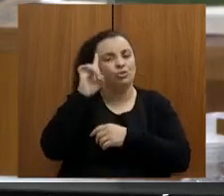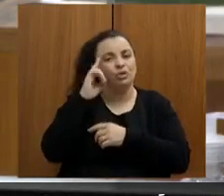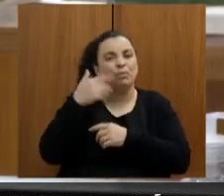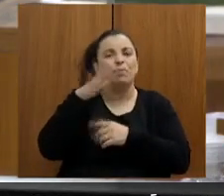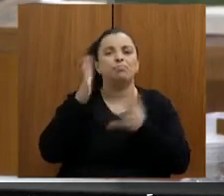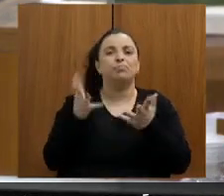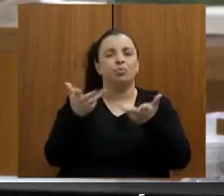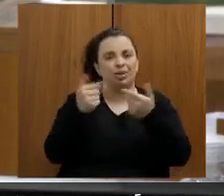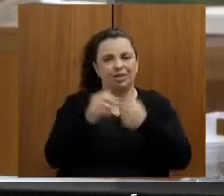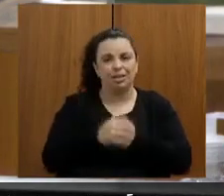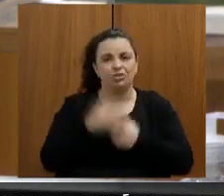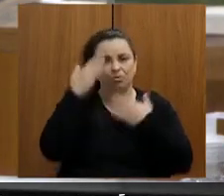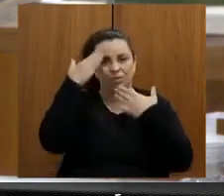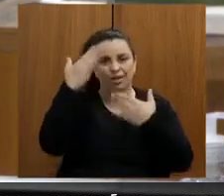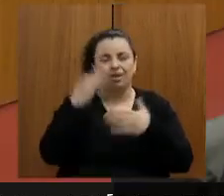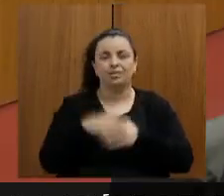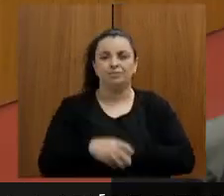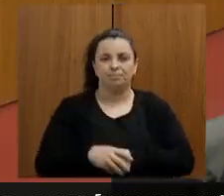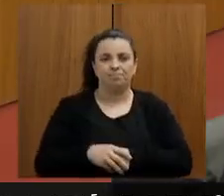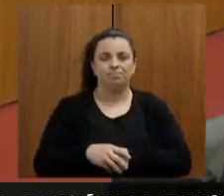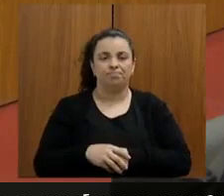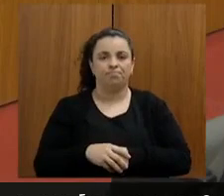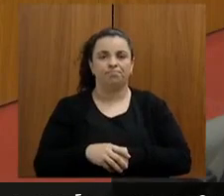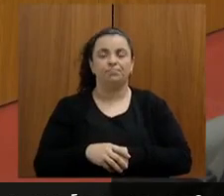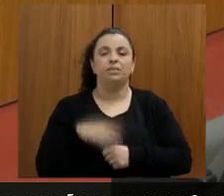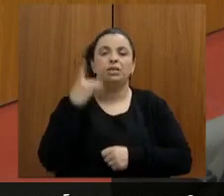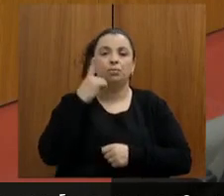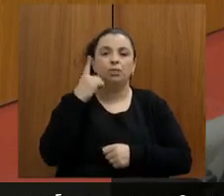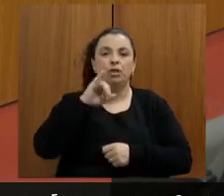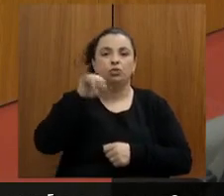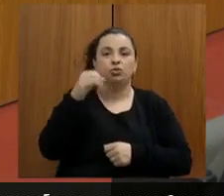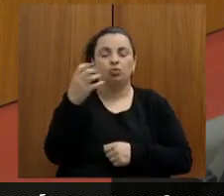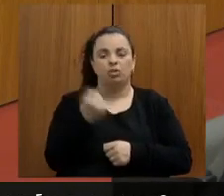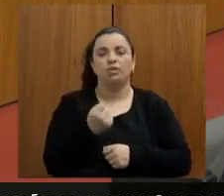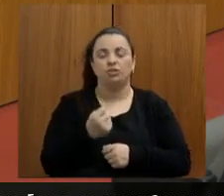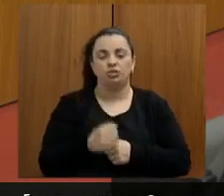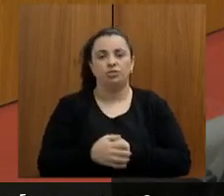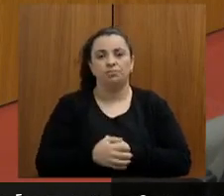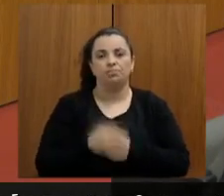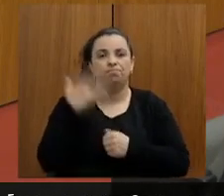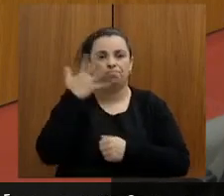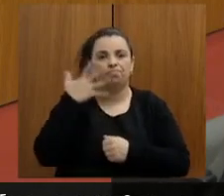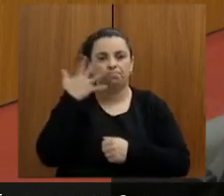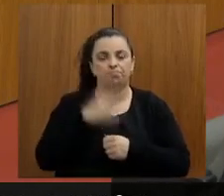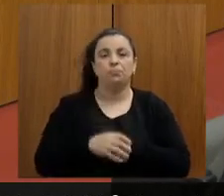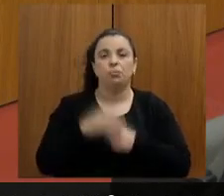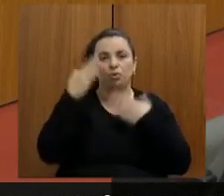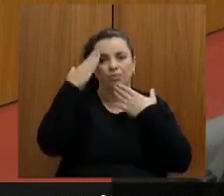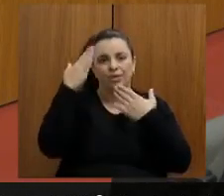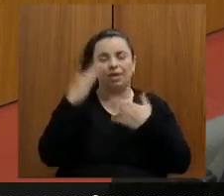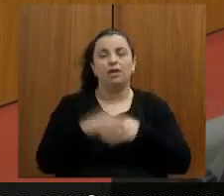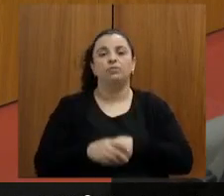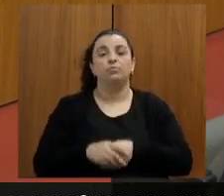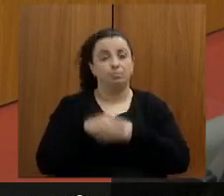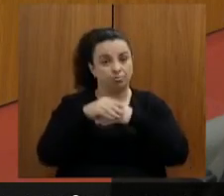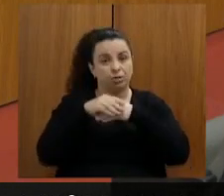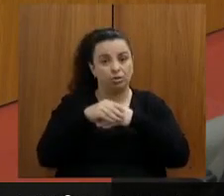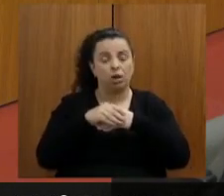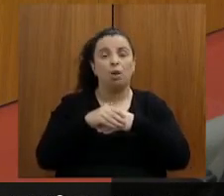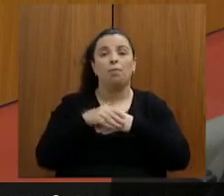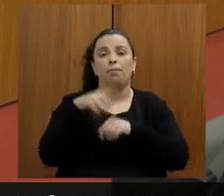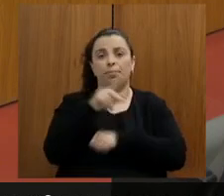obrigada viu Presidente pelo oportunidade agradeceu o deputado João Leite vossa excelência' balão Muito obrigado saudar o nosso